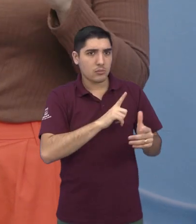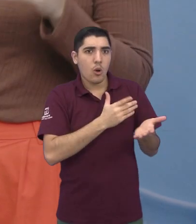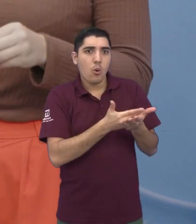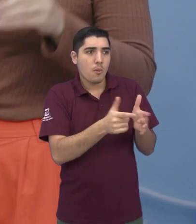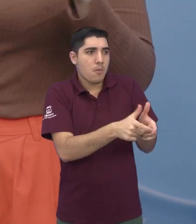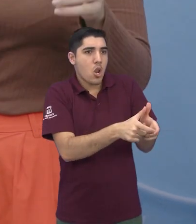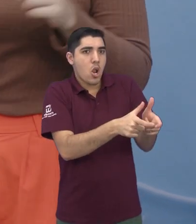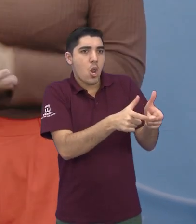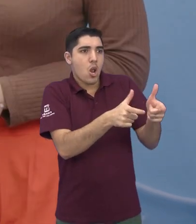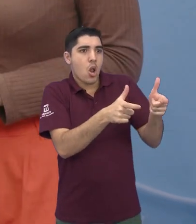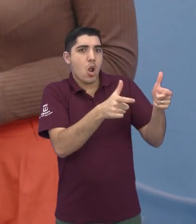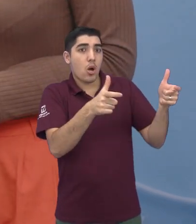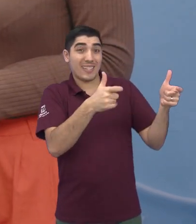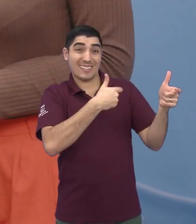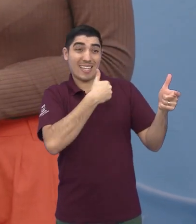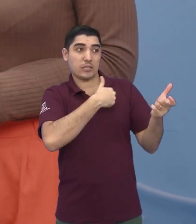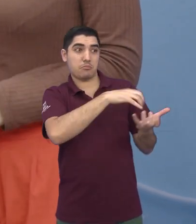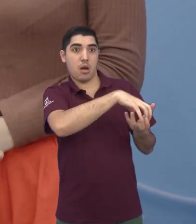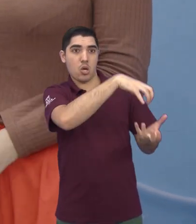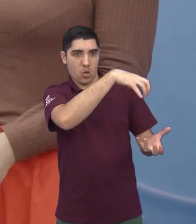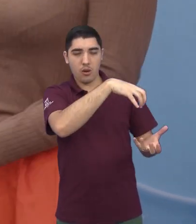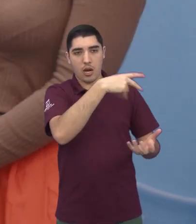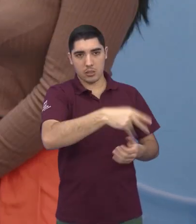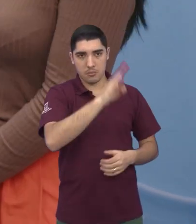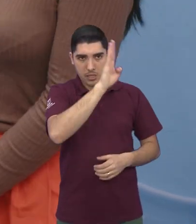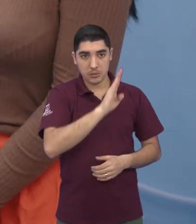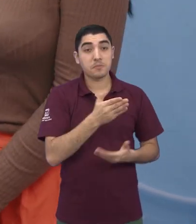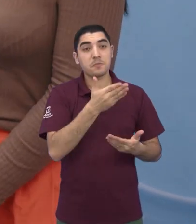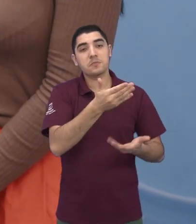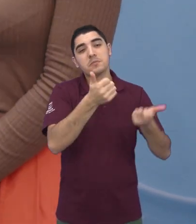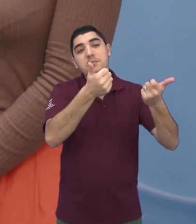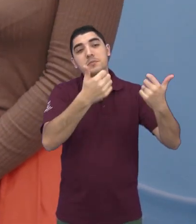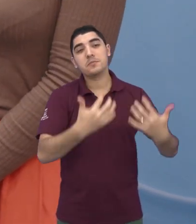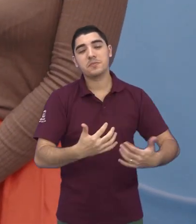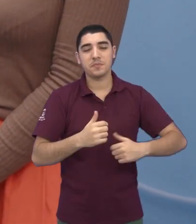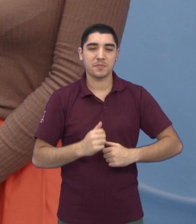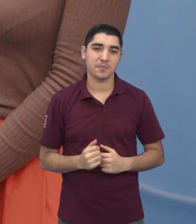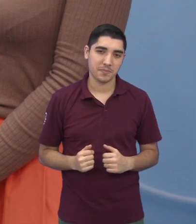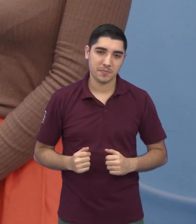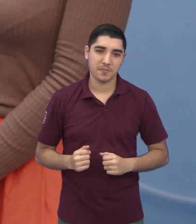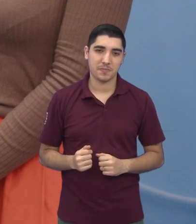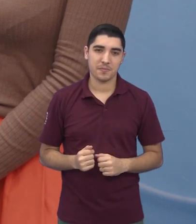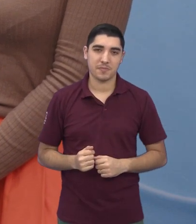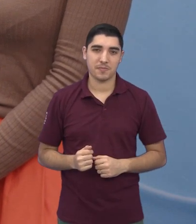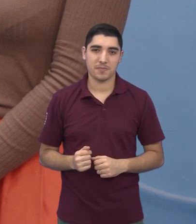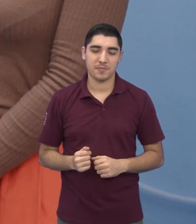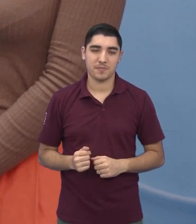né? Sobretudo da população da terceira idade. Tamires, você.